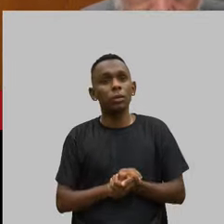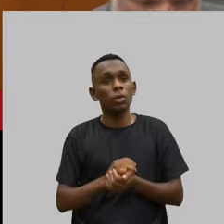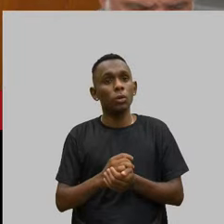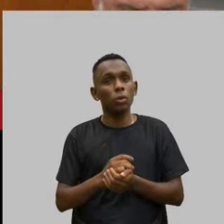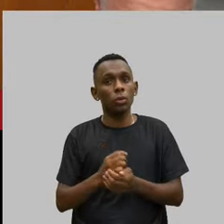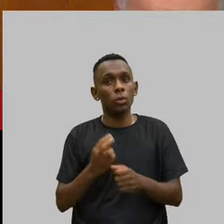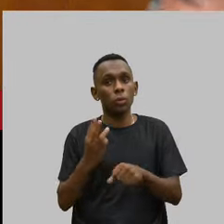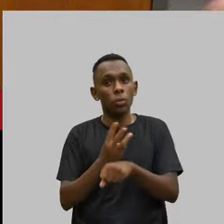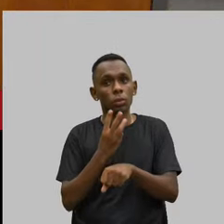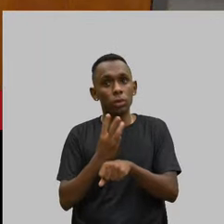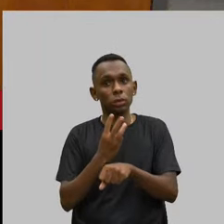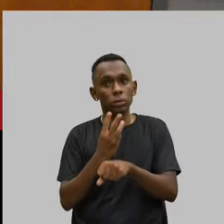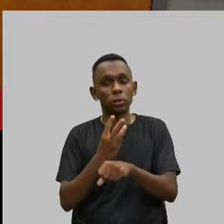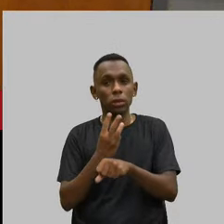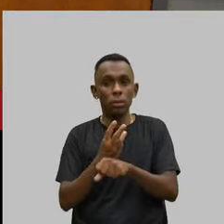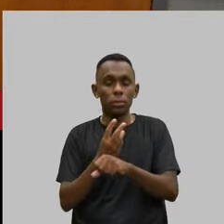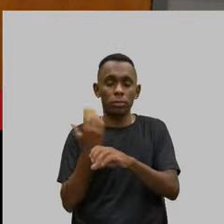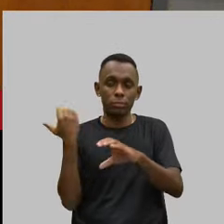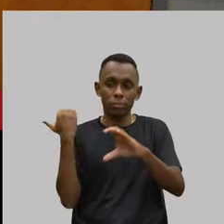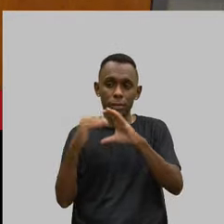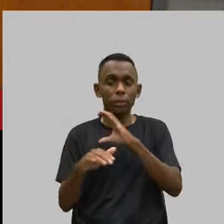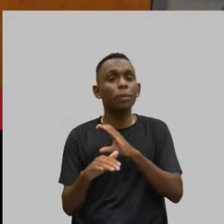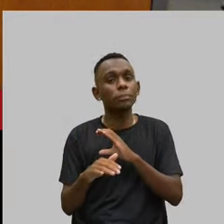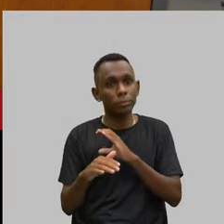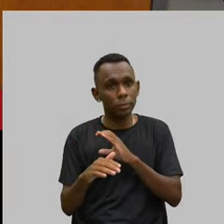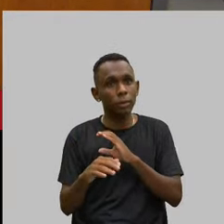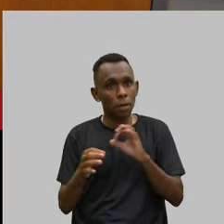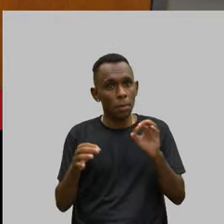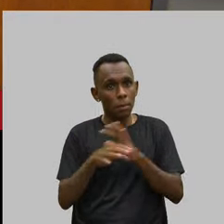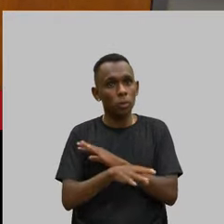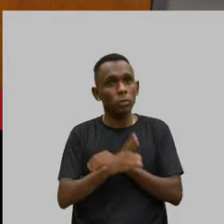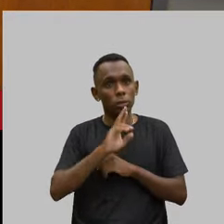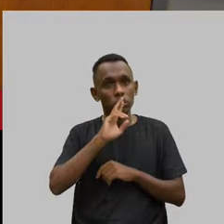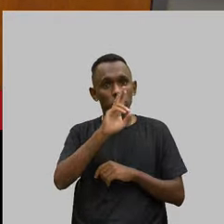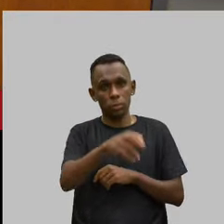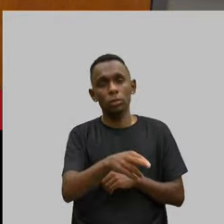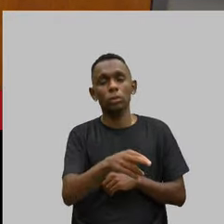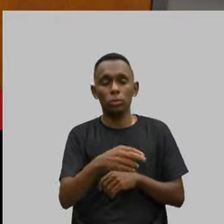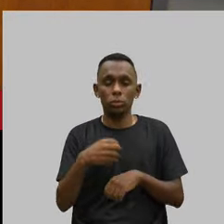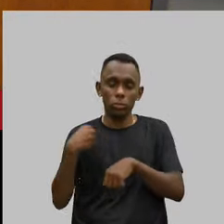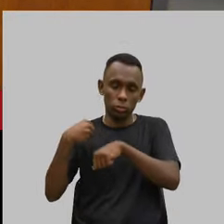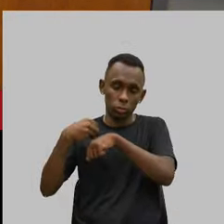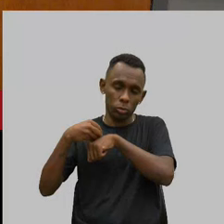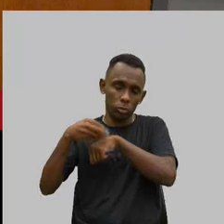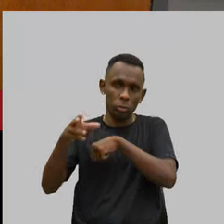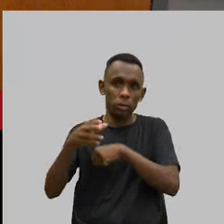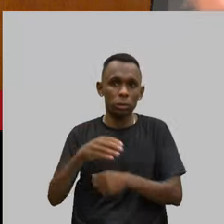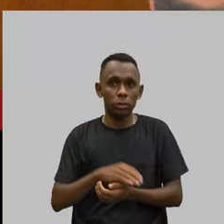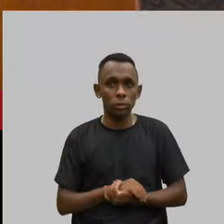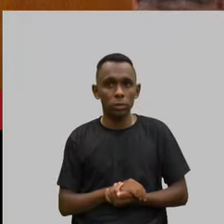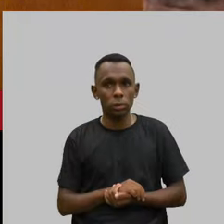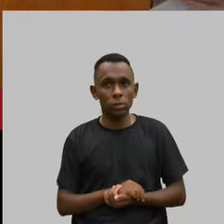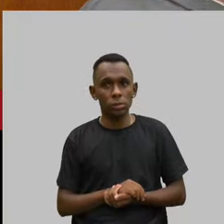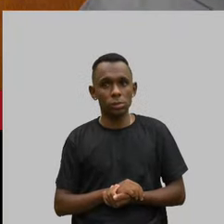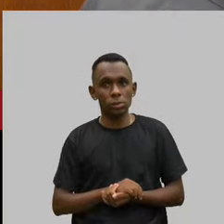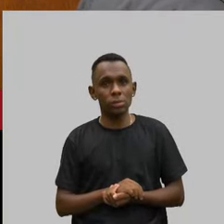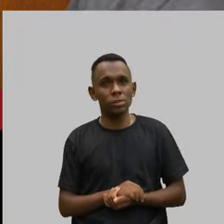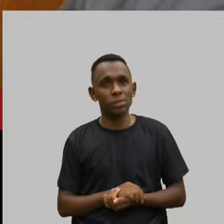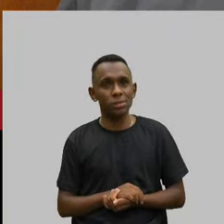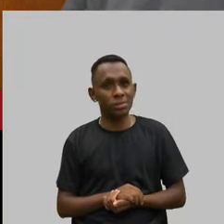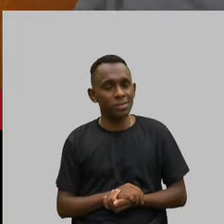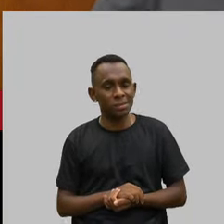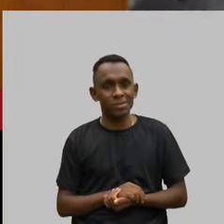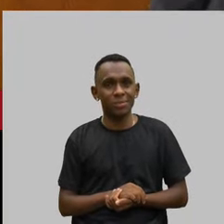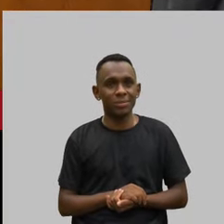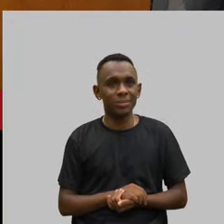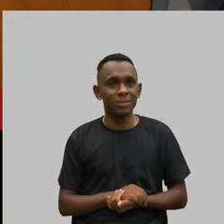senhor para ter ciência assim que eu acabar aqui de responder as as as perguntas bom e lá eh pra